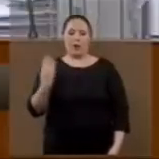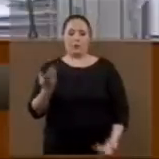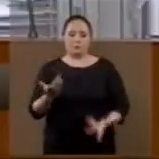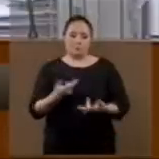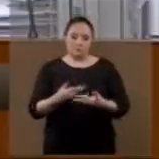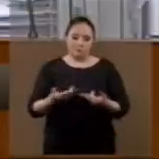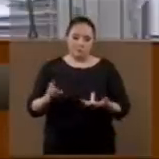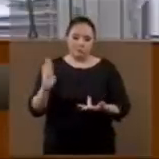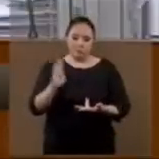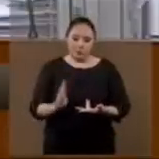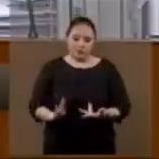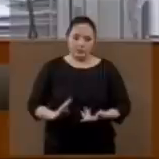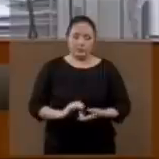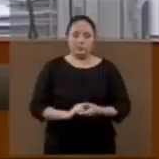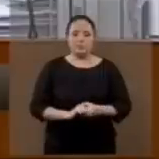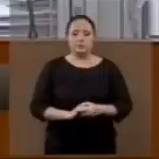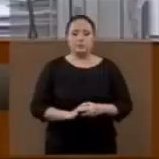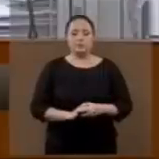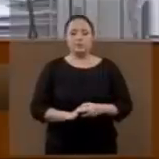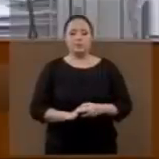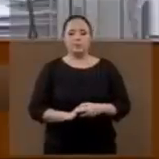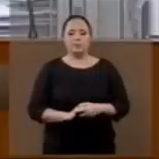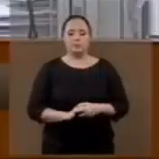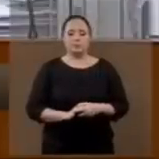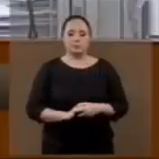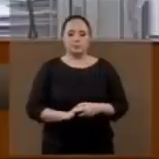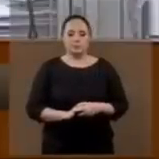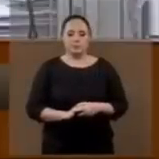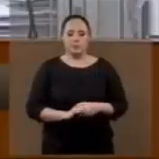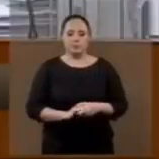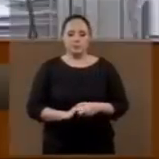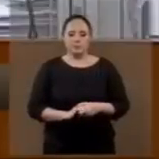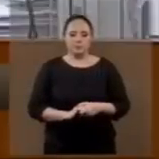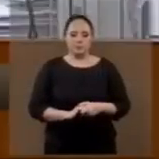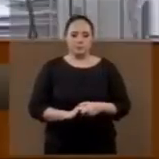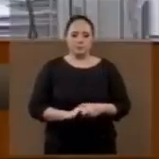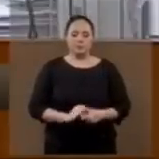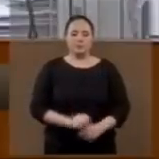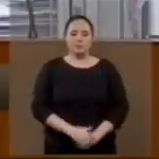uma situação realmente especial. Mas, então, com esse acréscimo, ministro